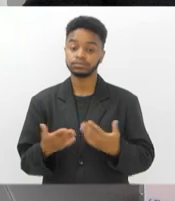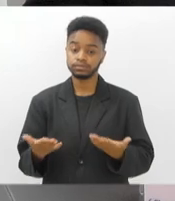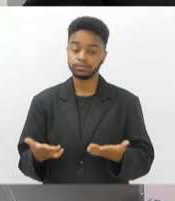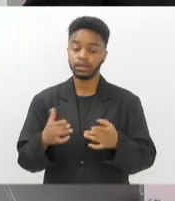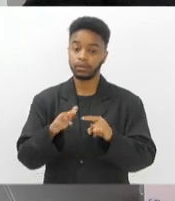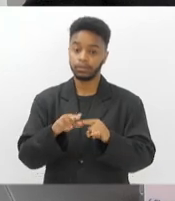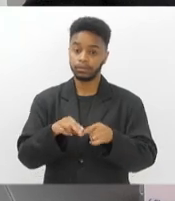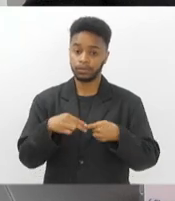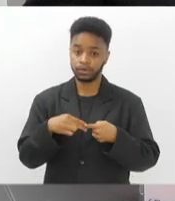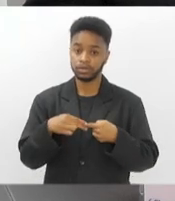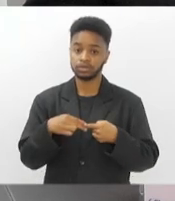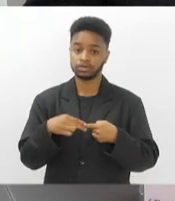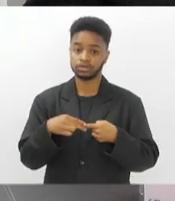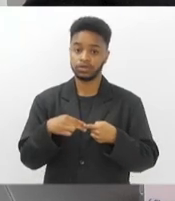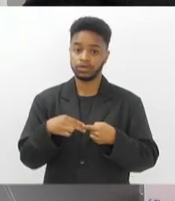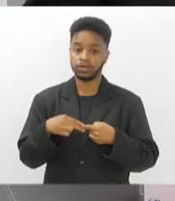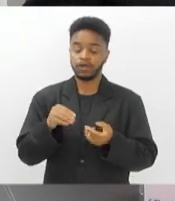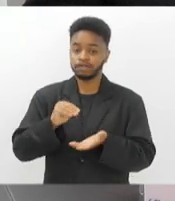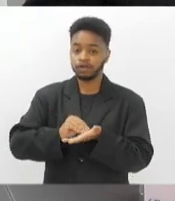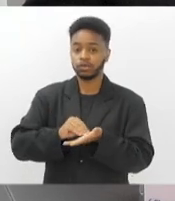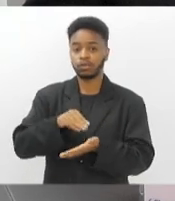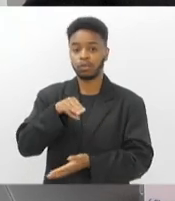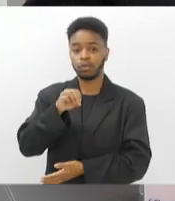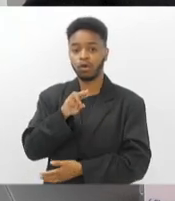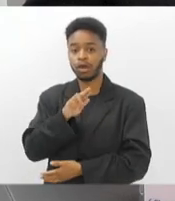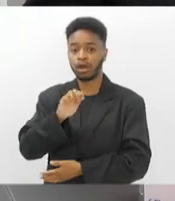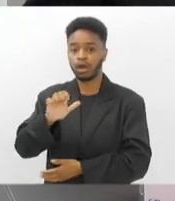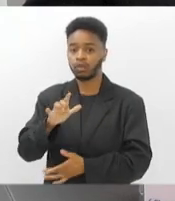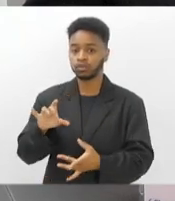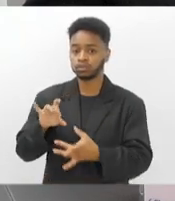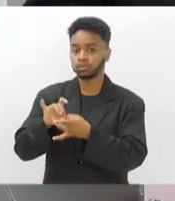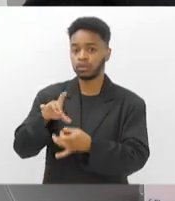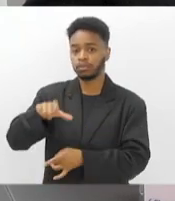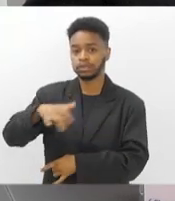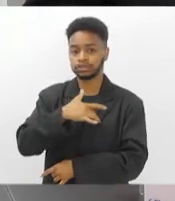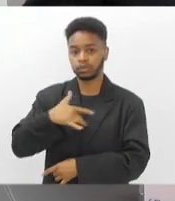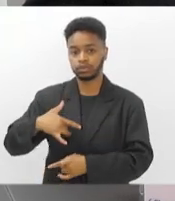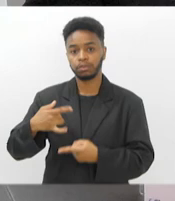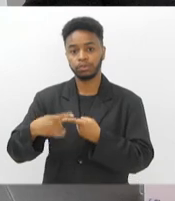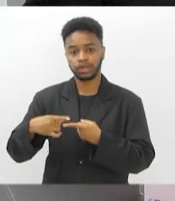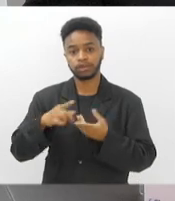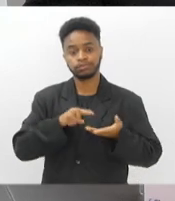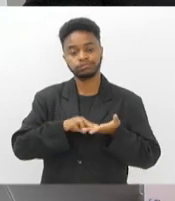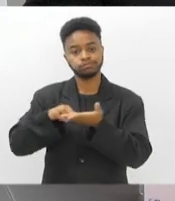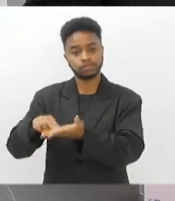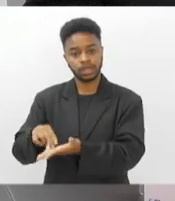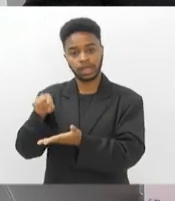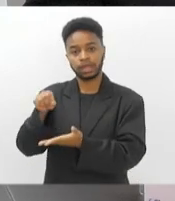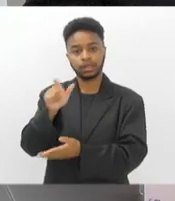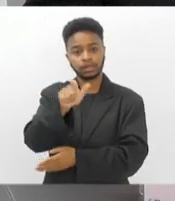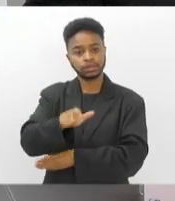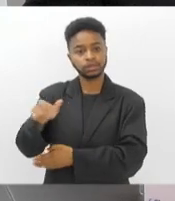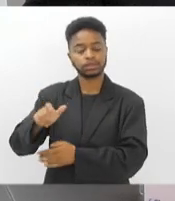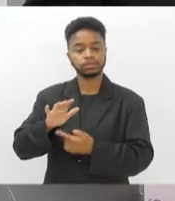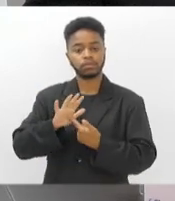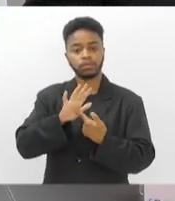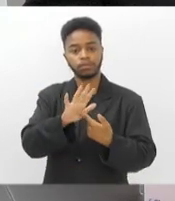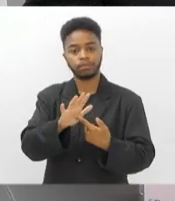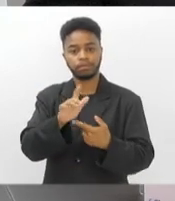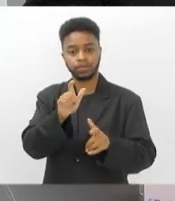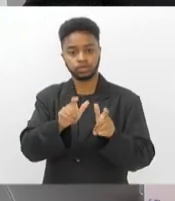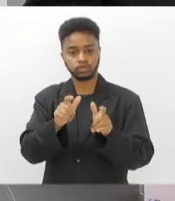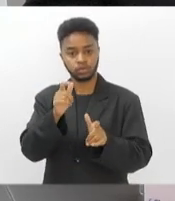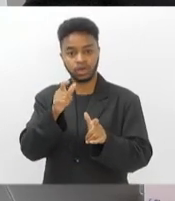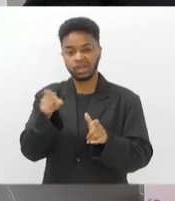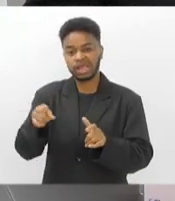situações de imoralidade que está acontecendo onde se apresentam cartas aos seus beneficiários dizendo você